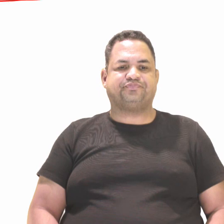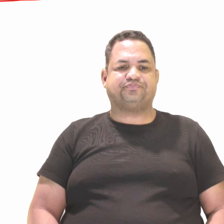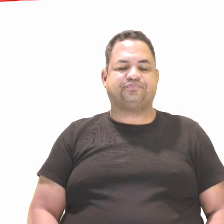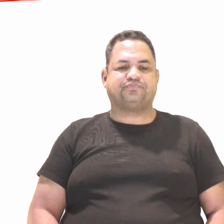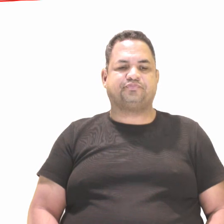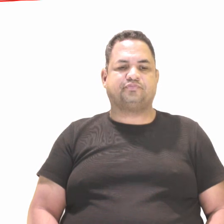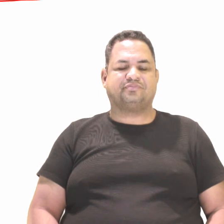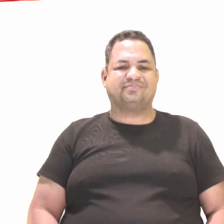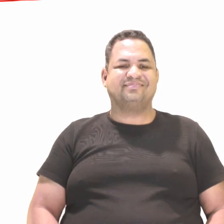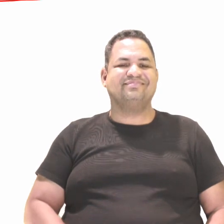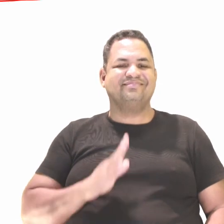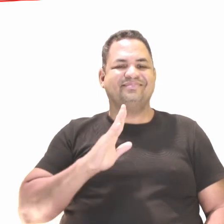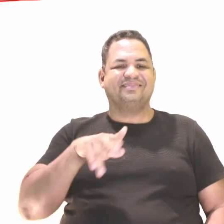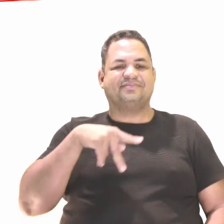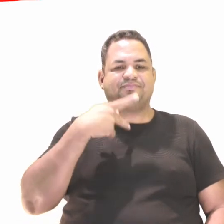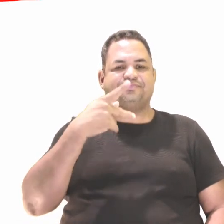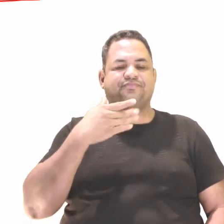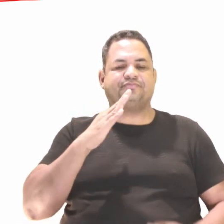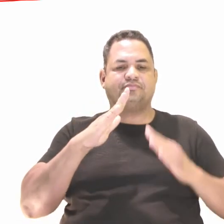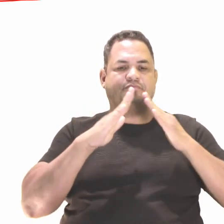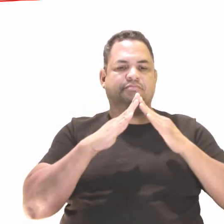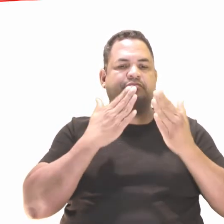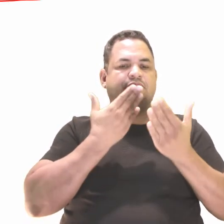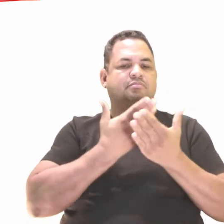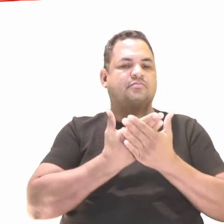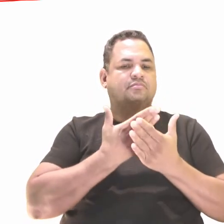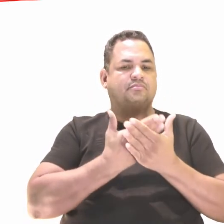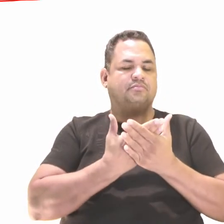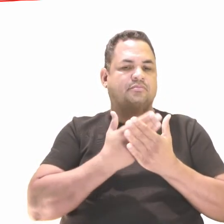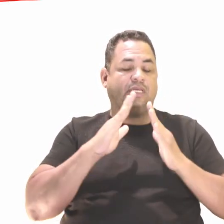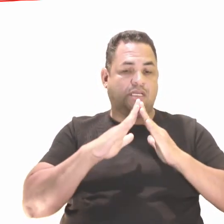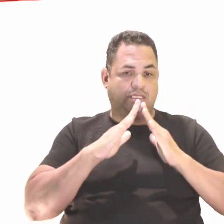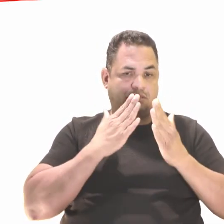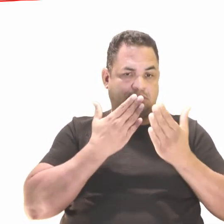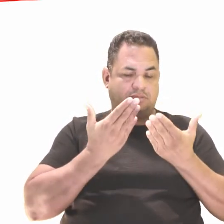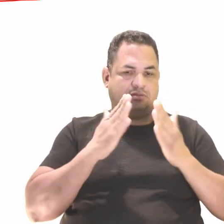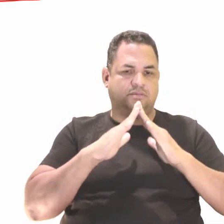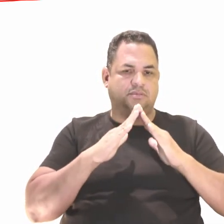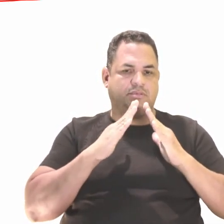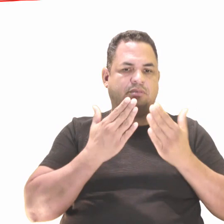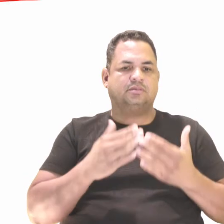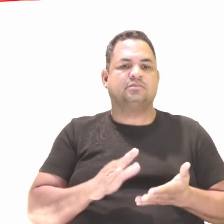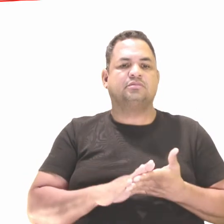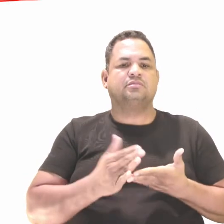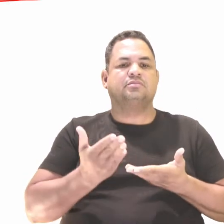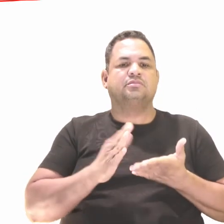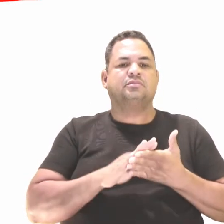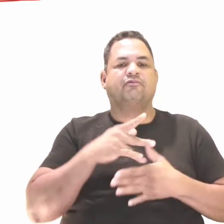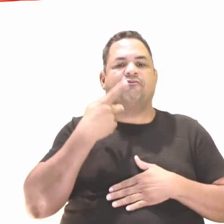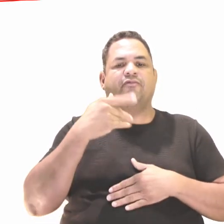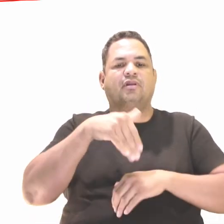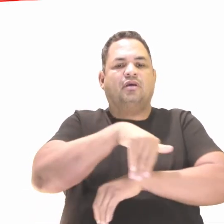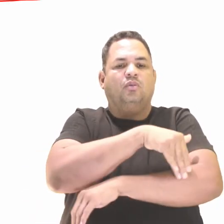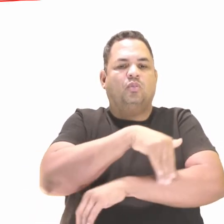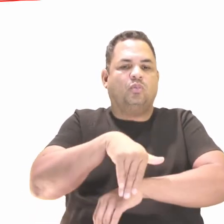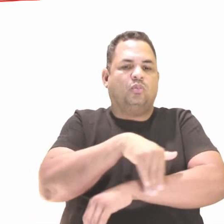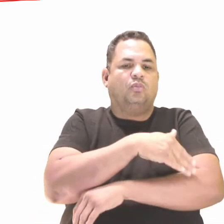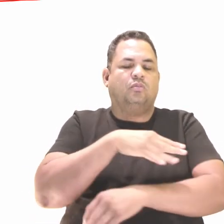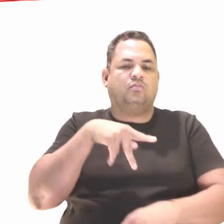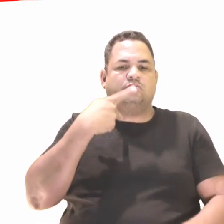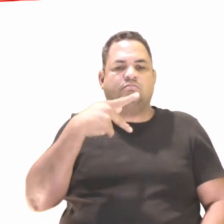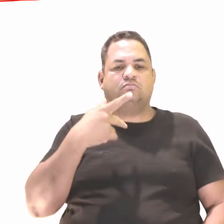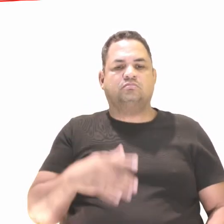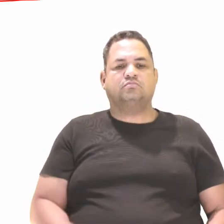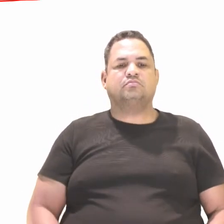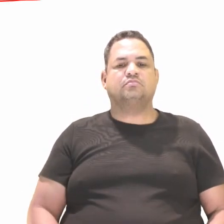evento. Ele já falou que era na casa dele, my house. Aí ele ainda dá a descrição de onde fica. Além de falar